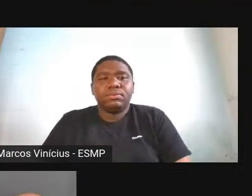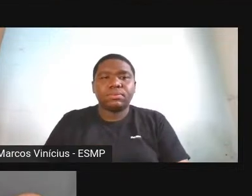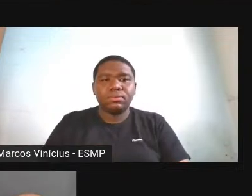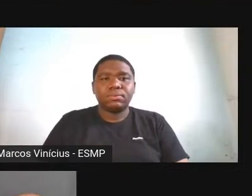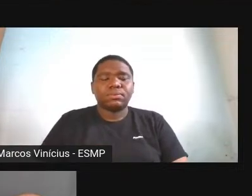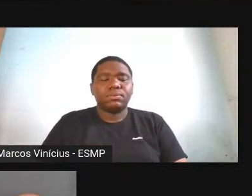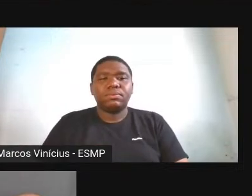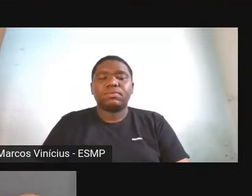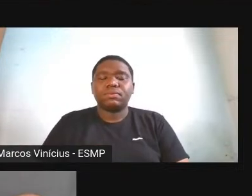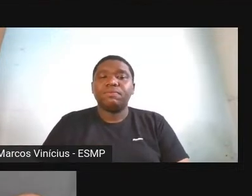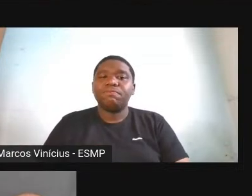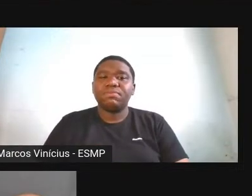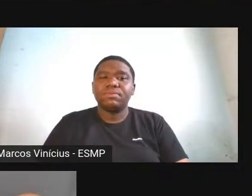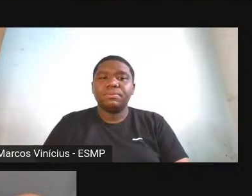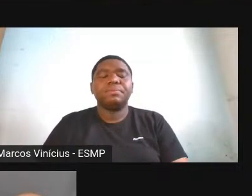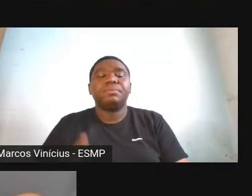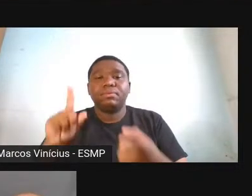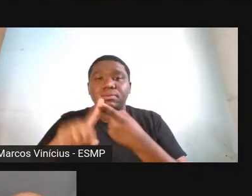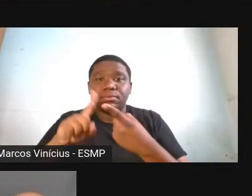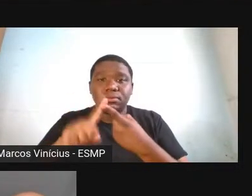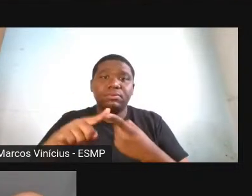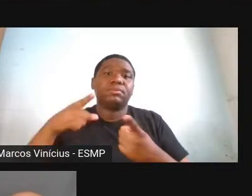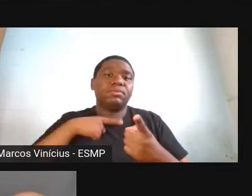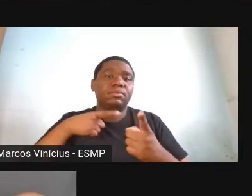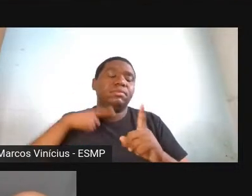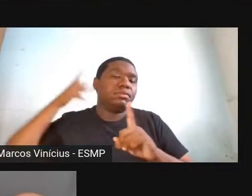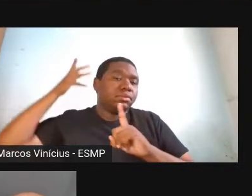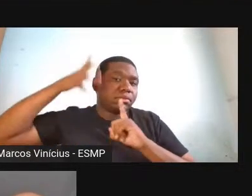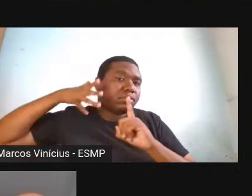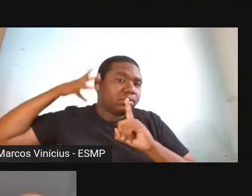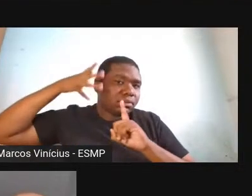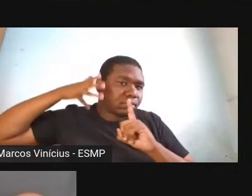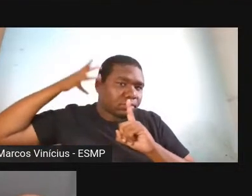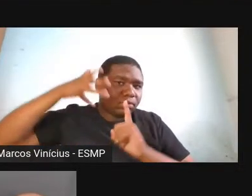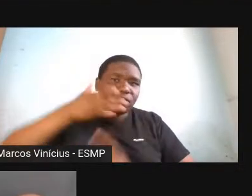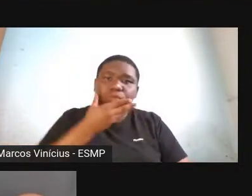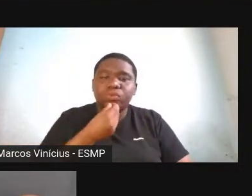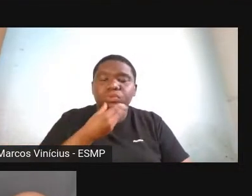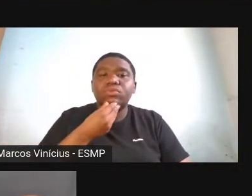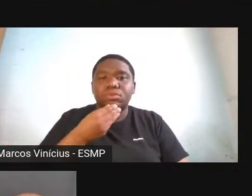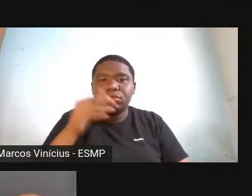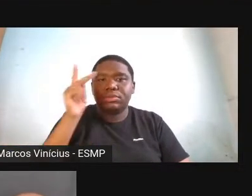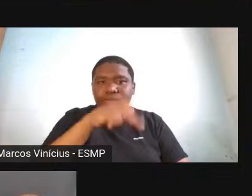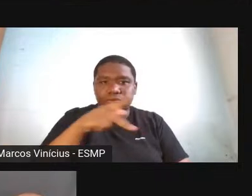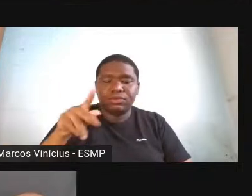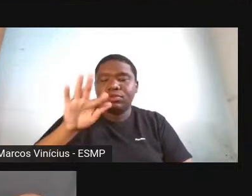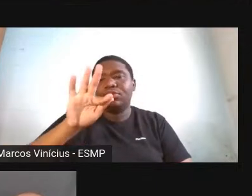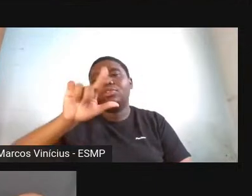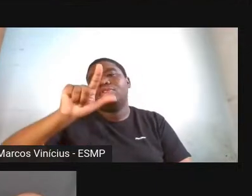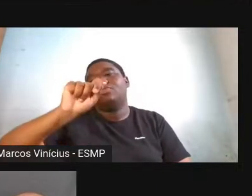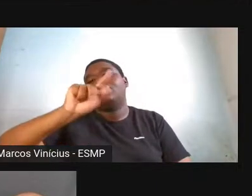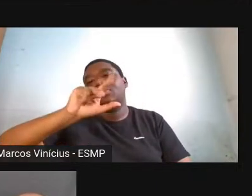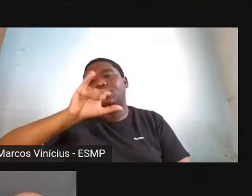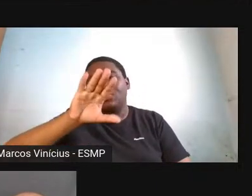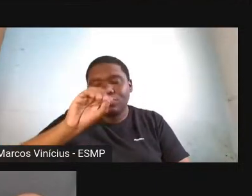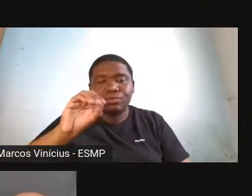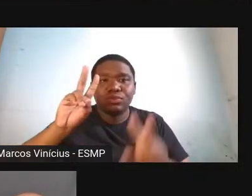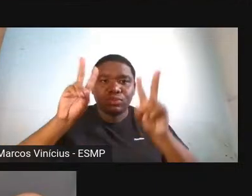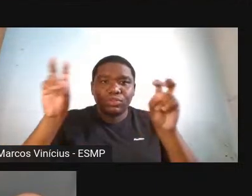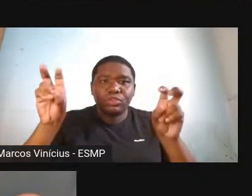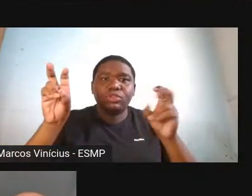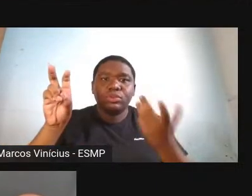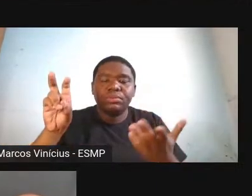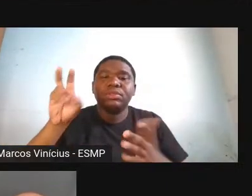seguidos da palestra do próprio professor Flávio Valente sobre direito humano à alimentação e